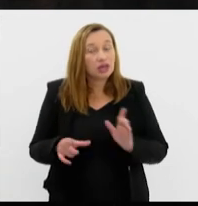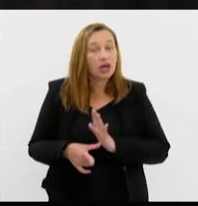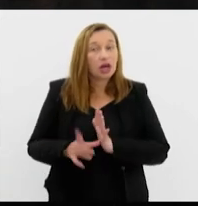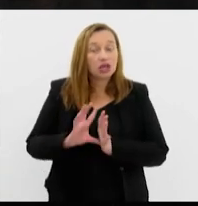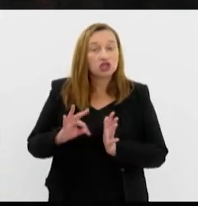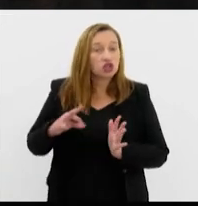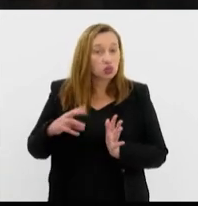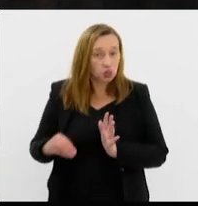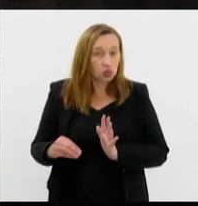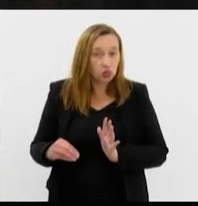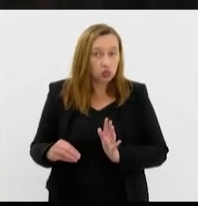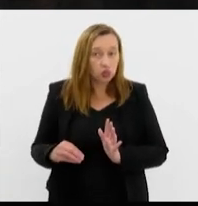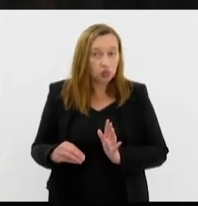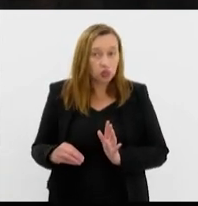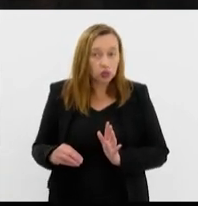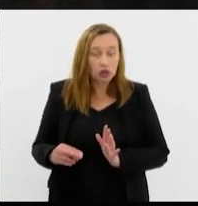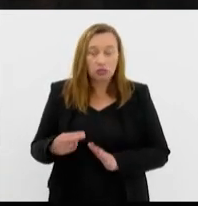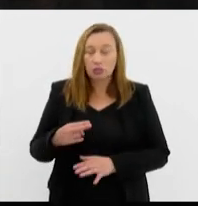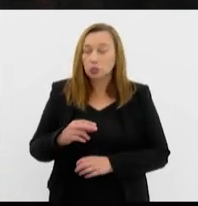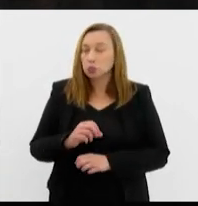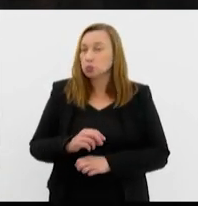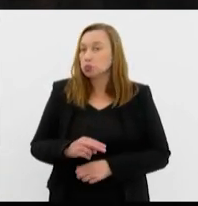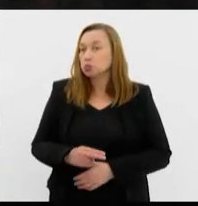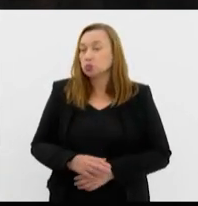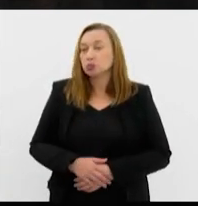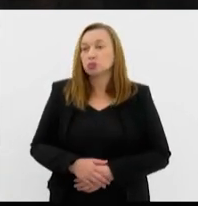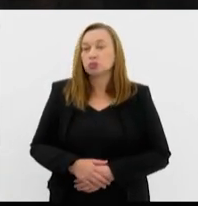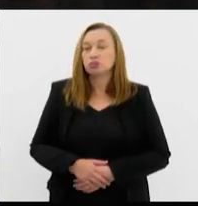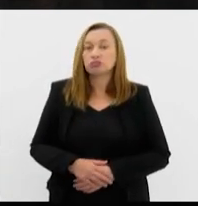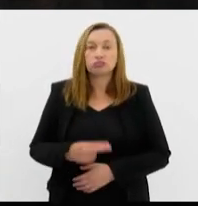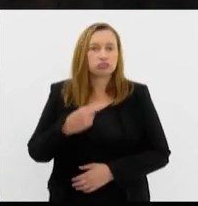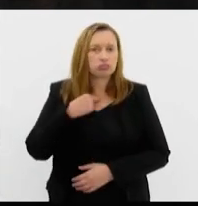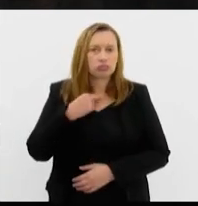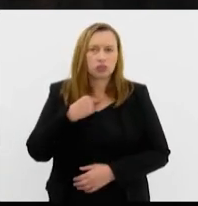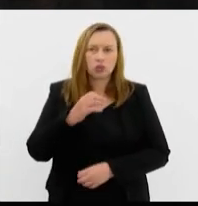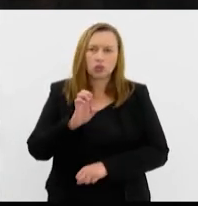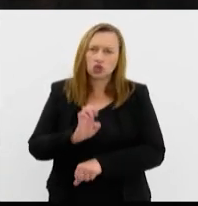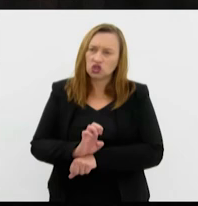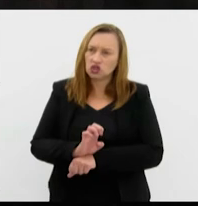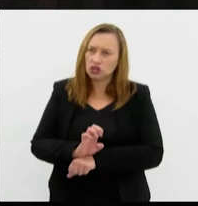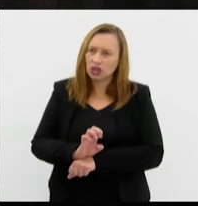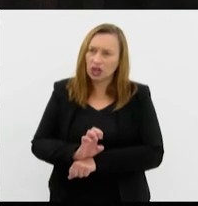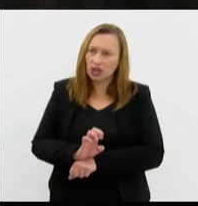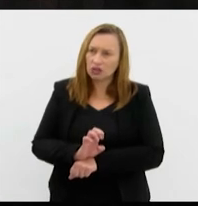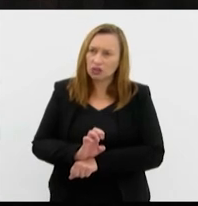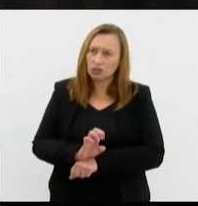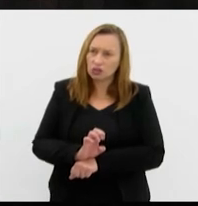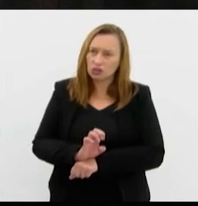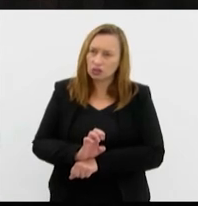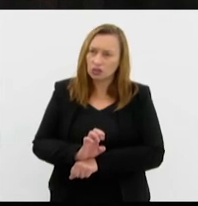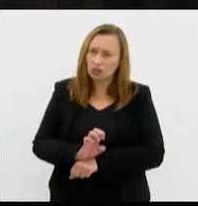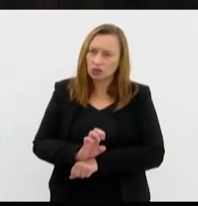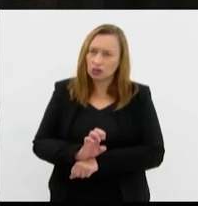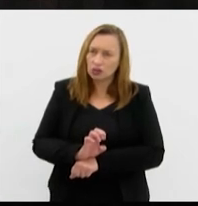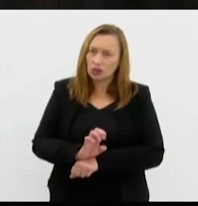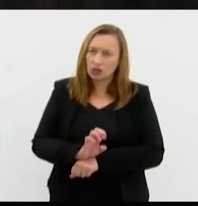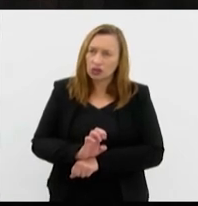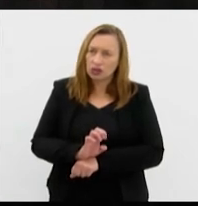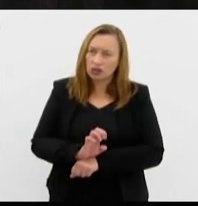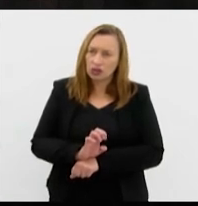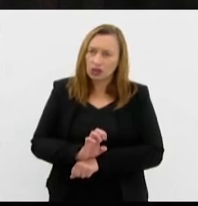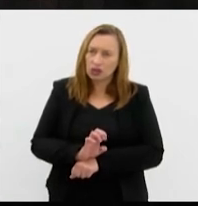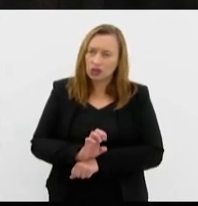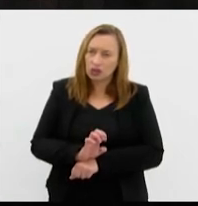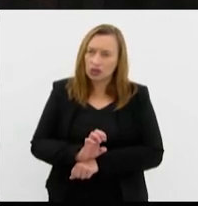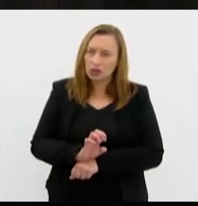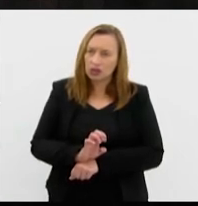mais nada, não é possível o Estado ser extorquido pela União com um